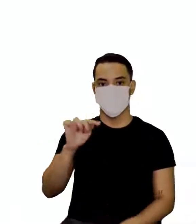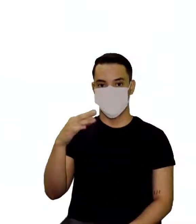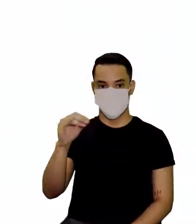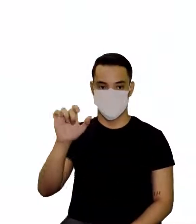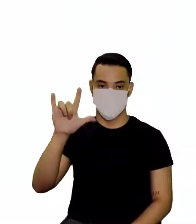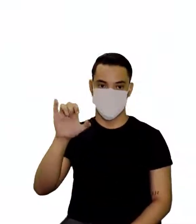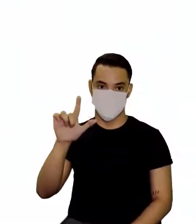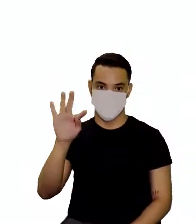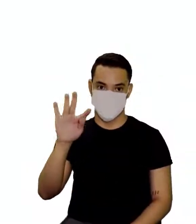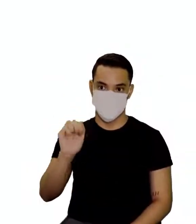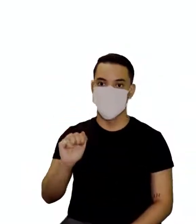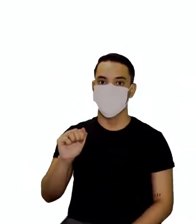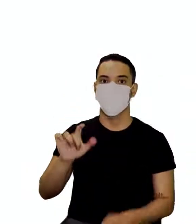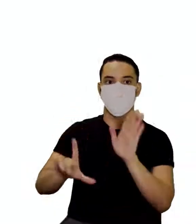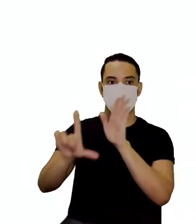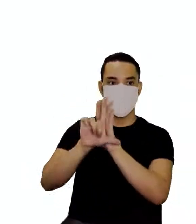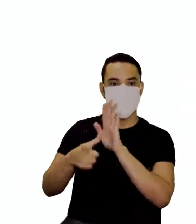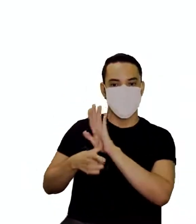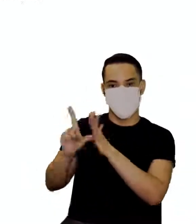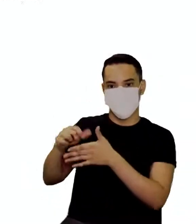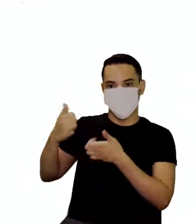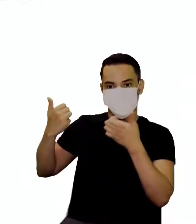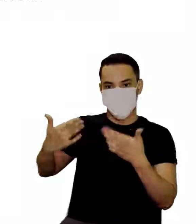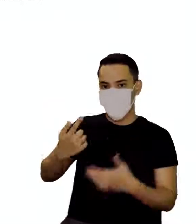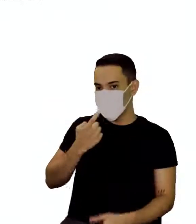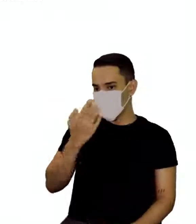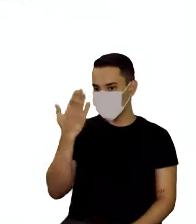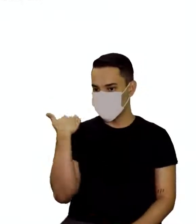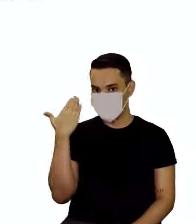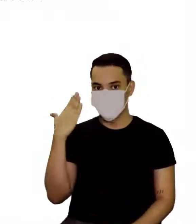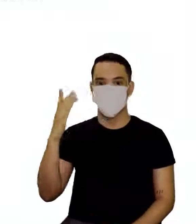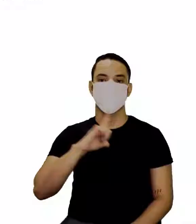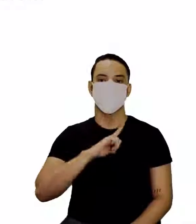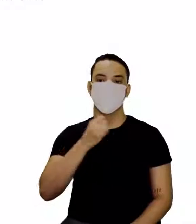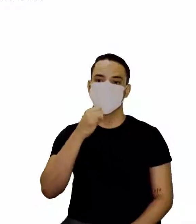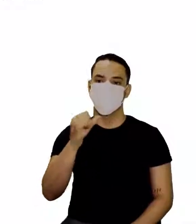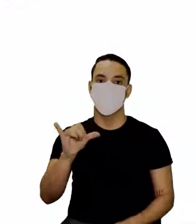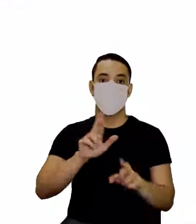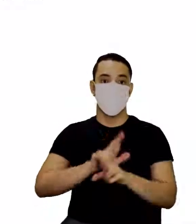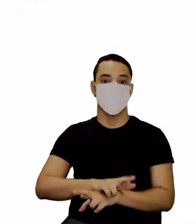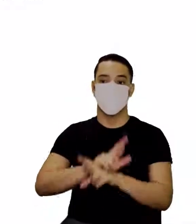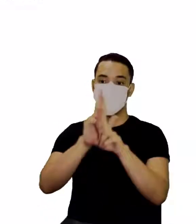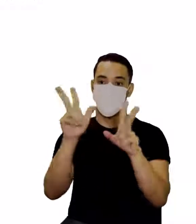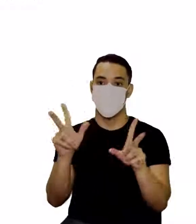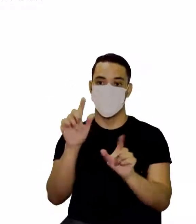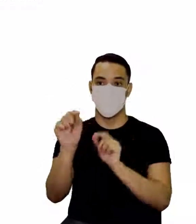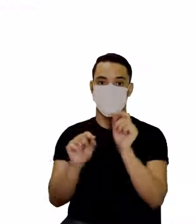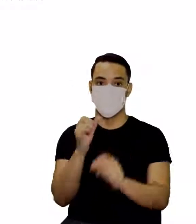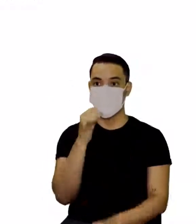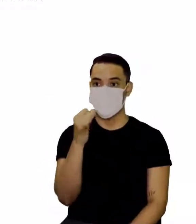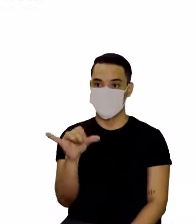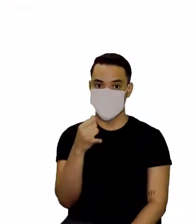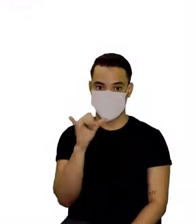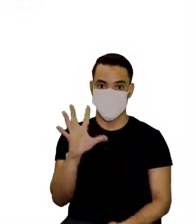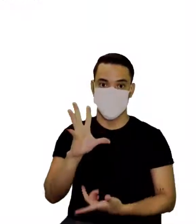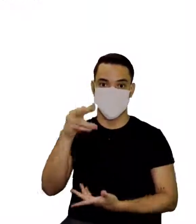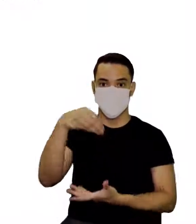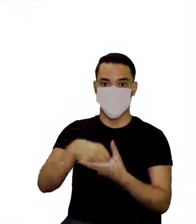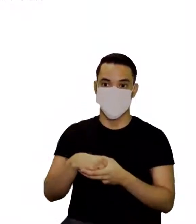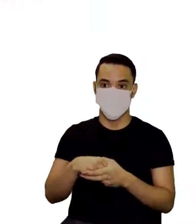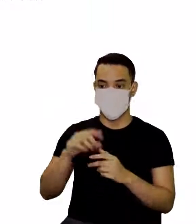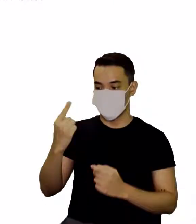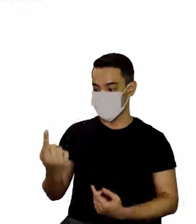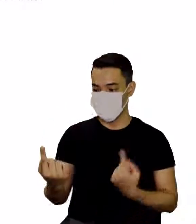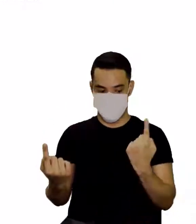Ohms, foi uma das últimas aulas que nós vimos, né? Então, tensão elétrica é a diferença de energia estabelecida entre